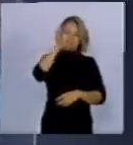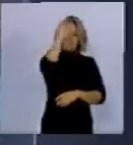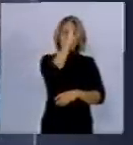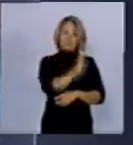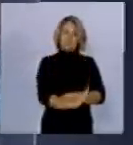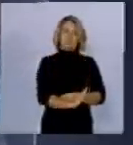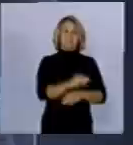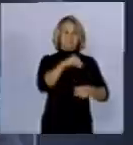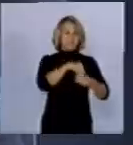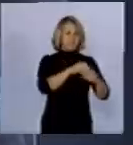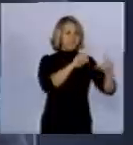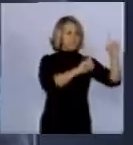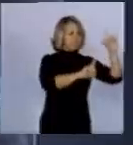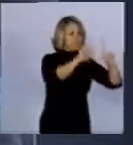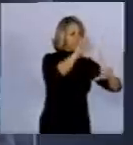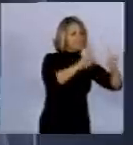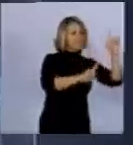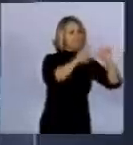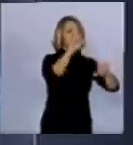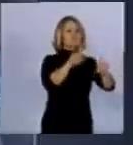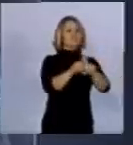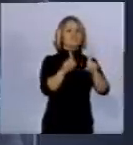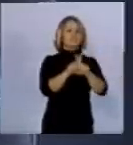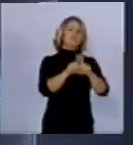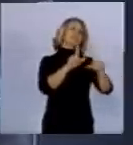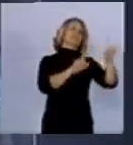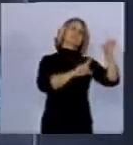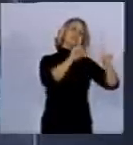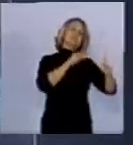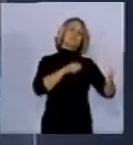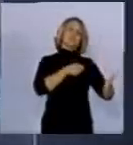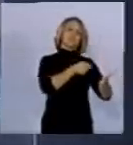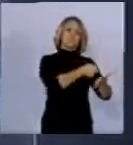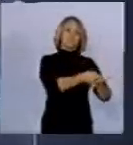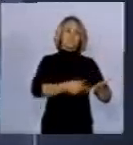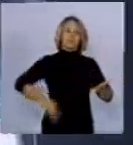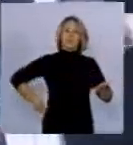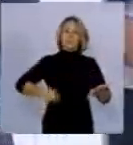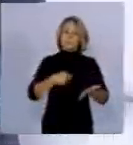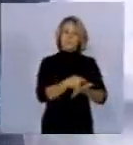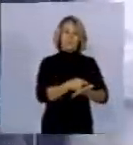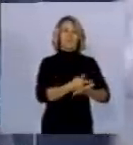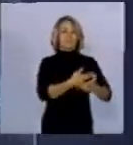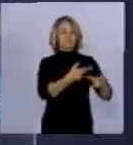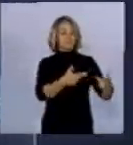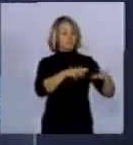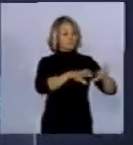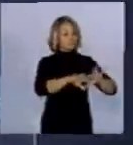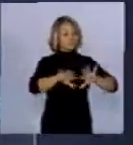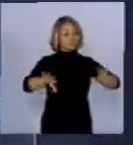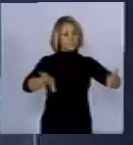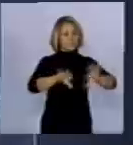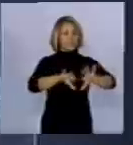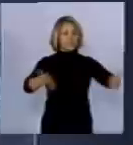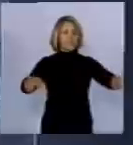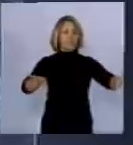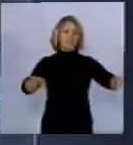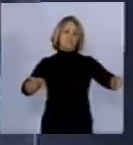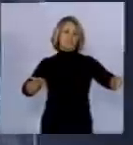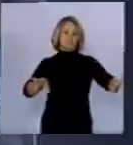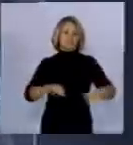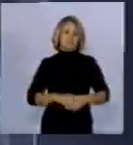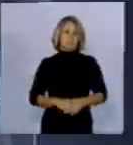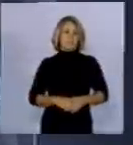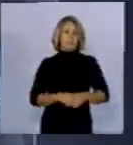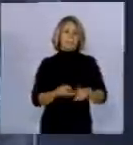setor de radiodifusão quanto o setor de televisão por assinatura eram setores economicamente concentrados e